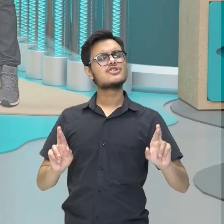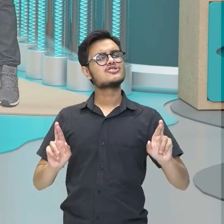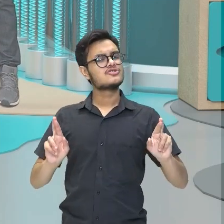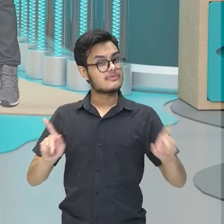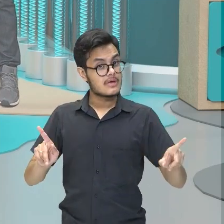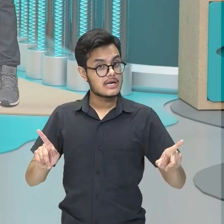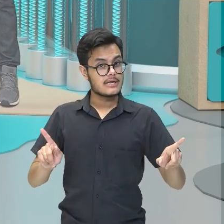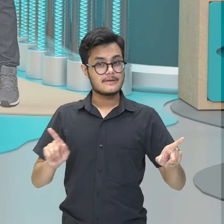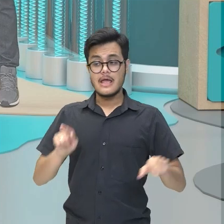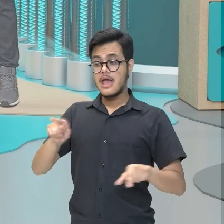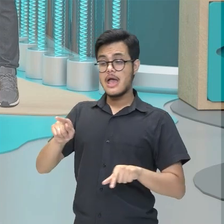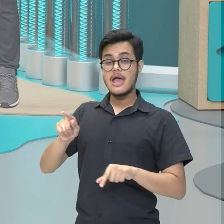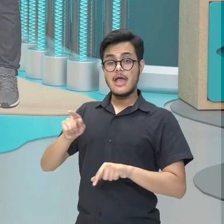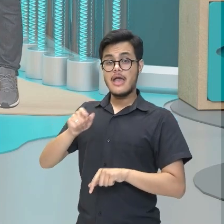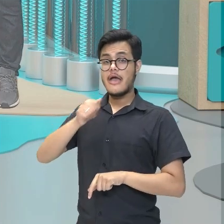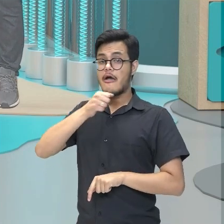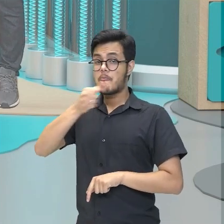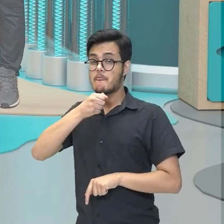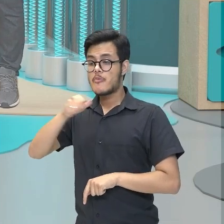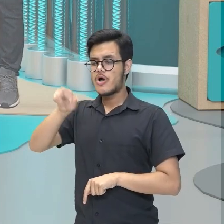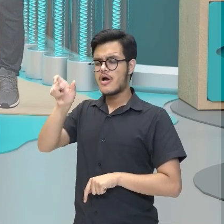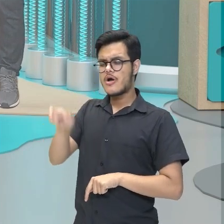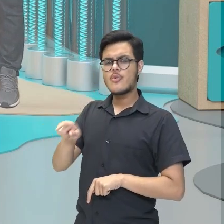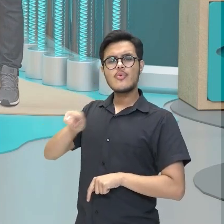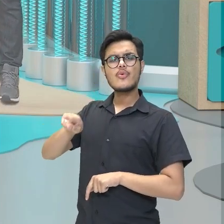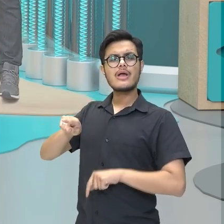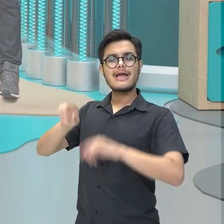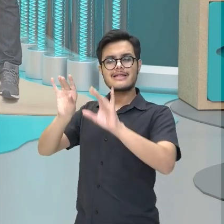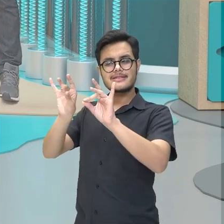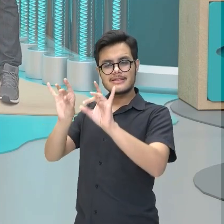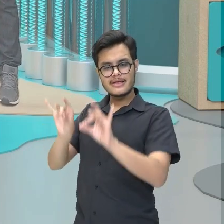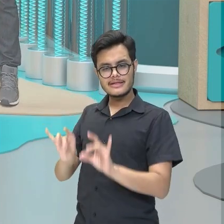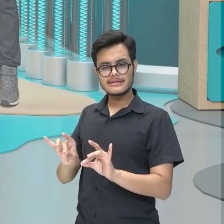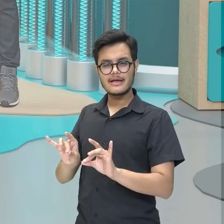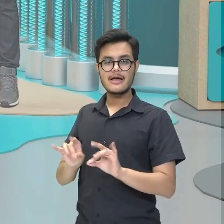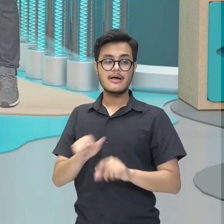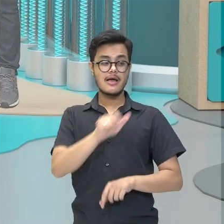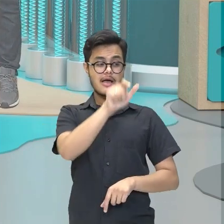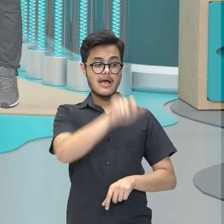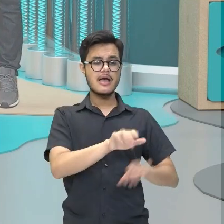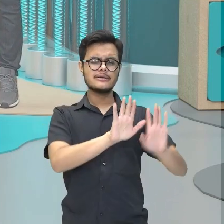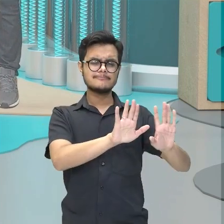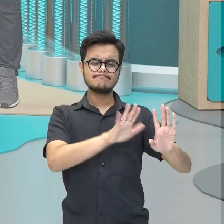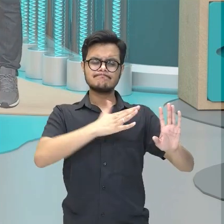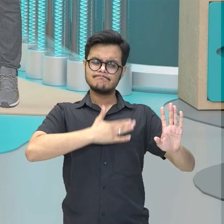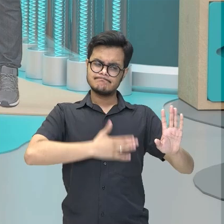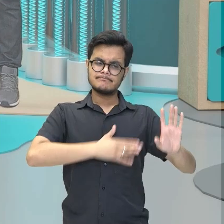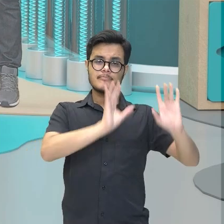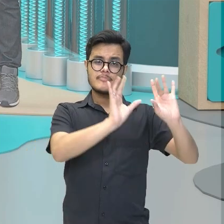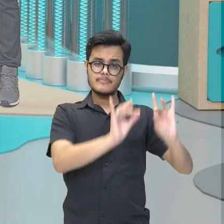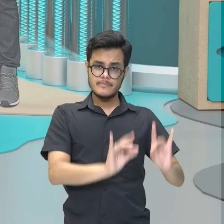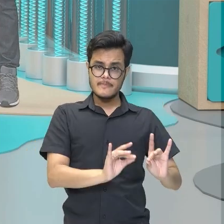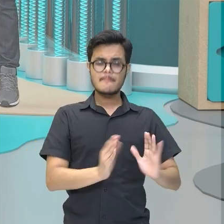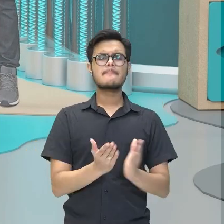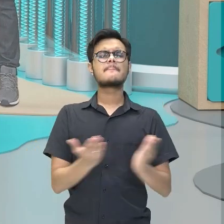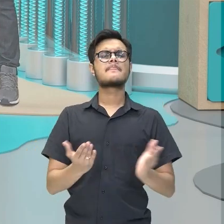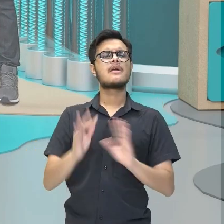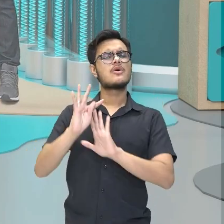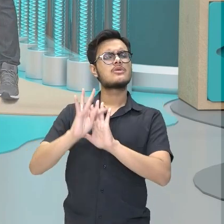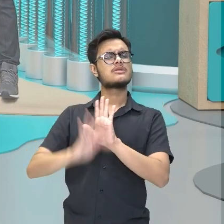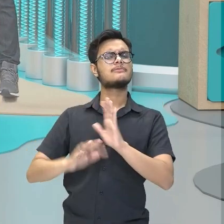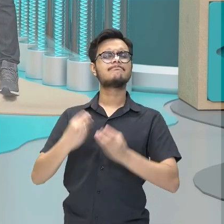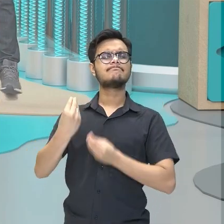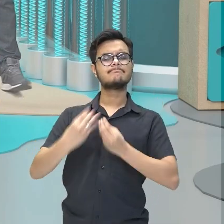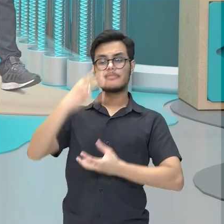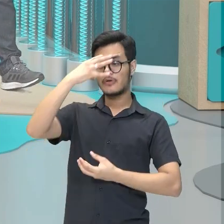vou chamar a atenção de vocês aqui para uma parte da reportagem que nos ajuda a compreender o seu conteúdo e também entender a questão